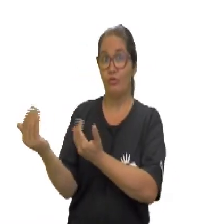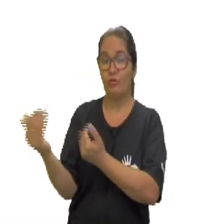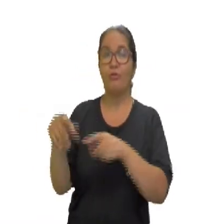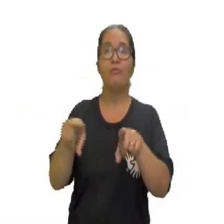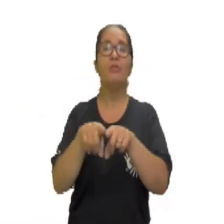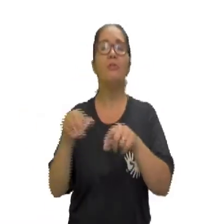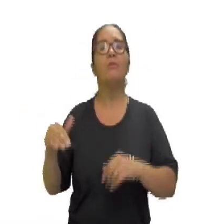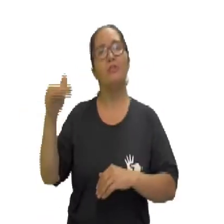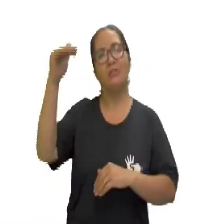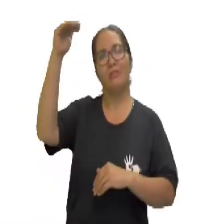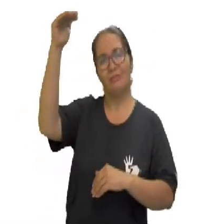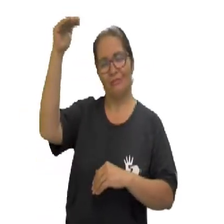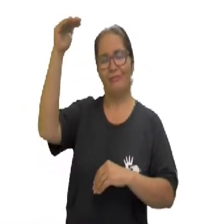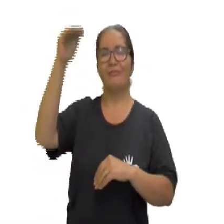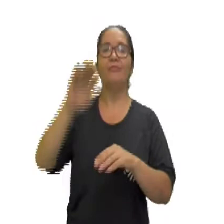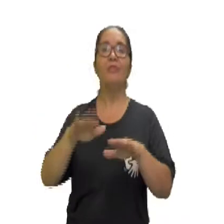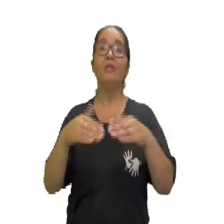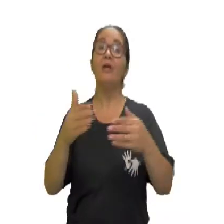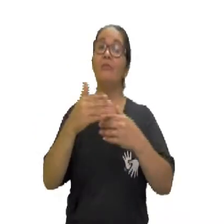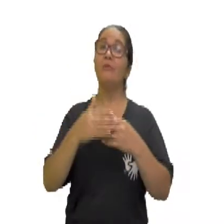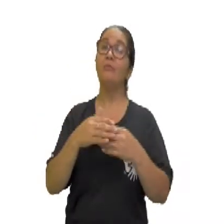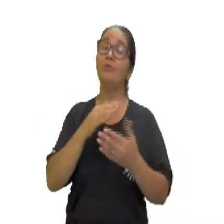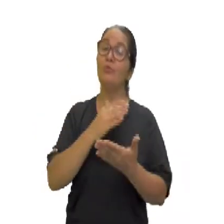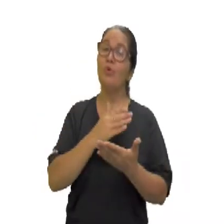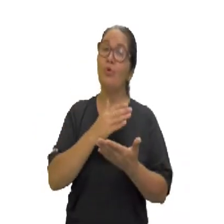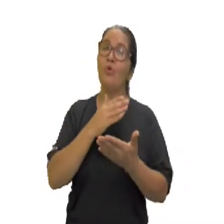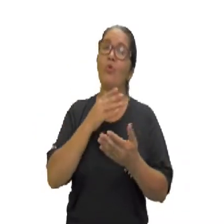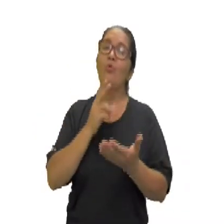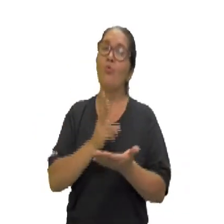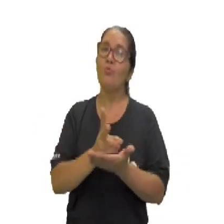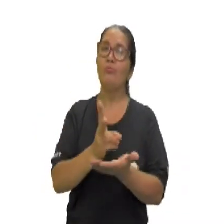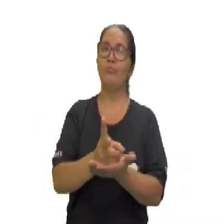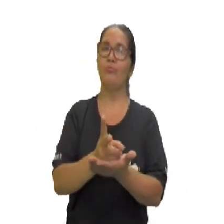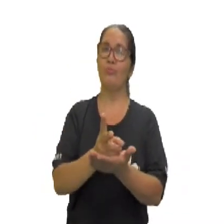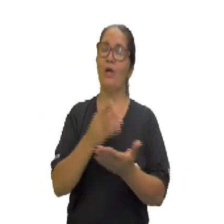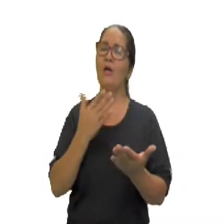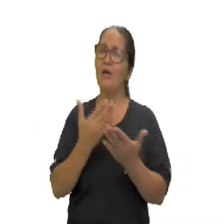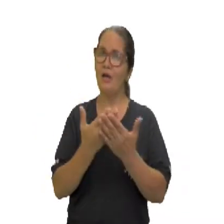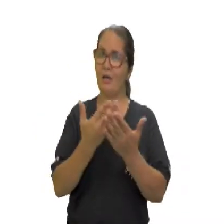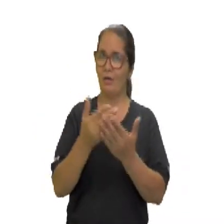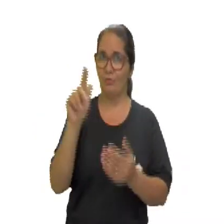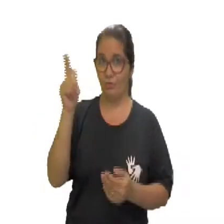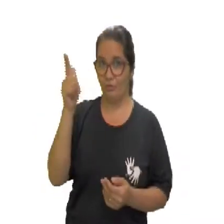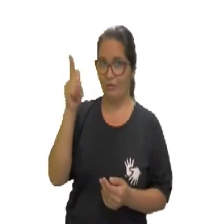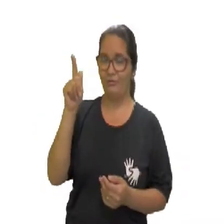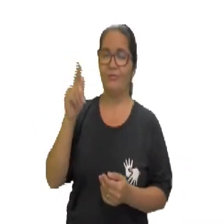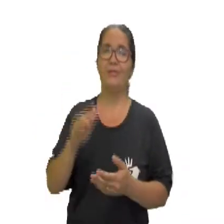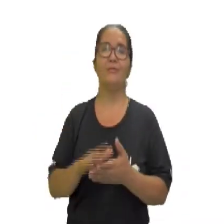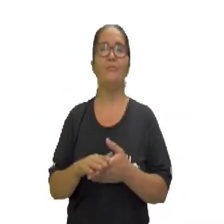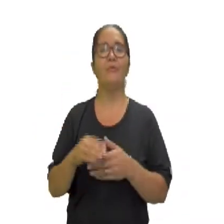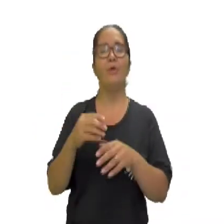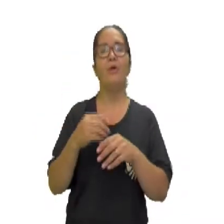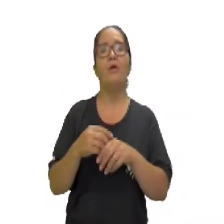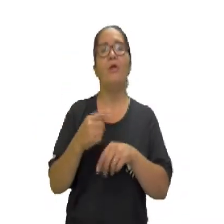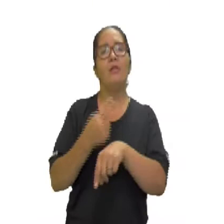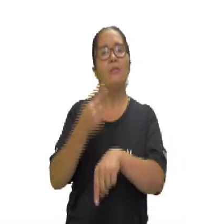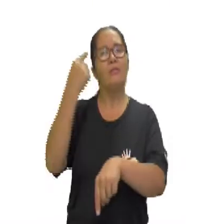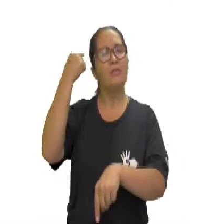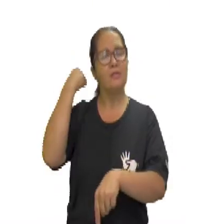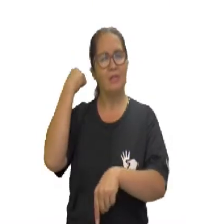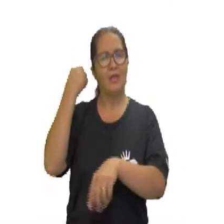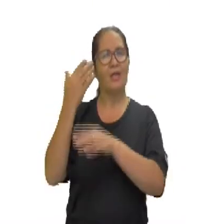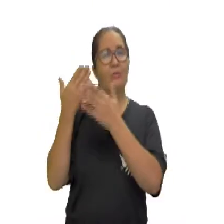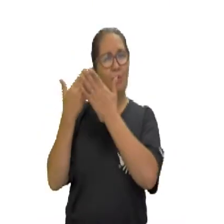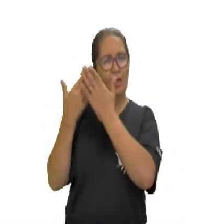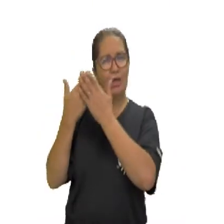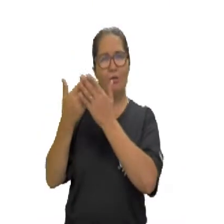de Geografia sobre tipos de vegetação. Na aula passada, a gente falou sobre os grandes grupos que formam a vegetação do Brasil.